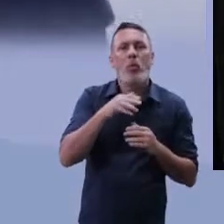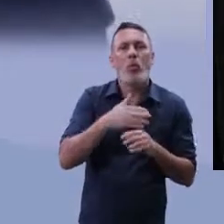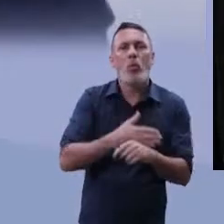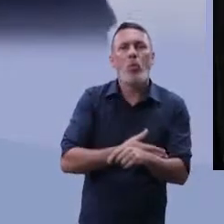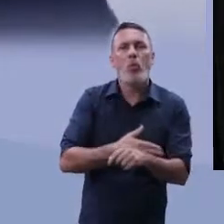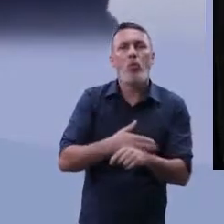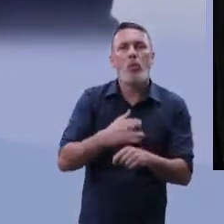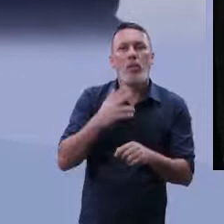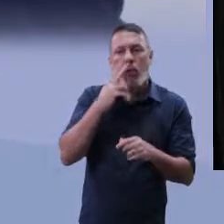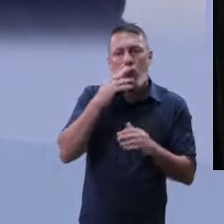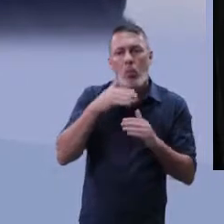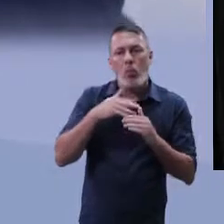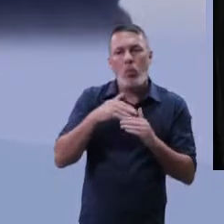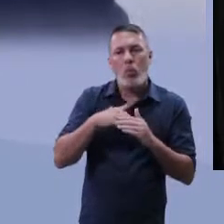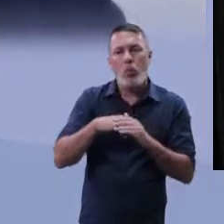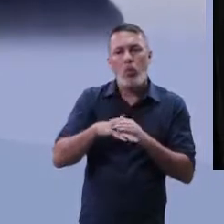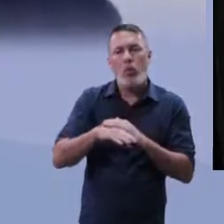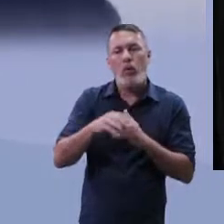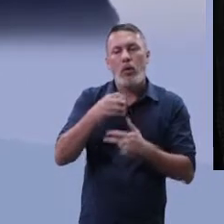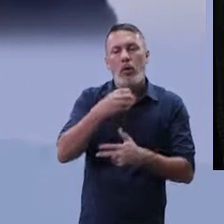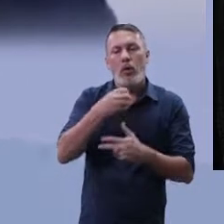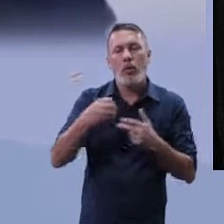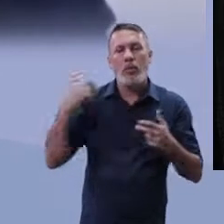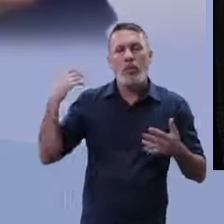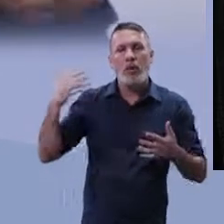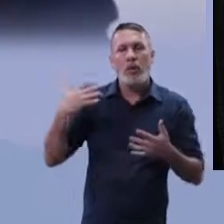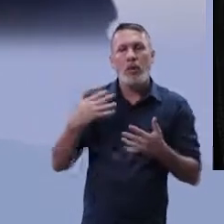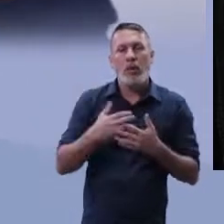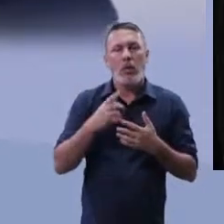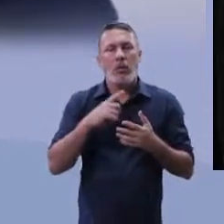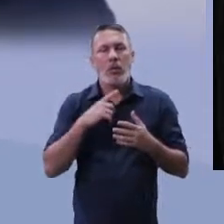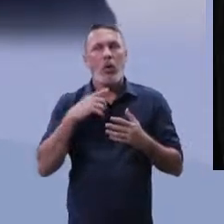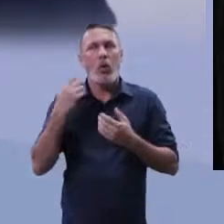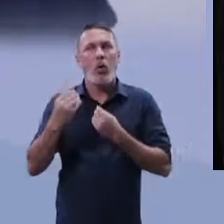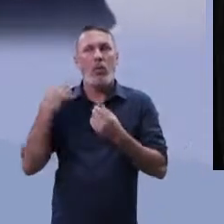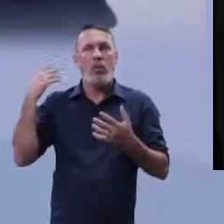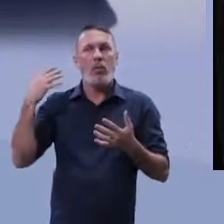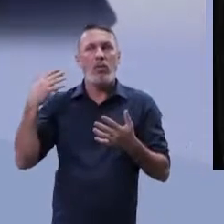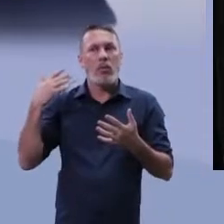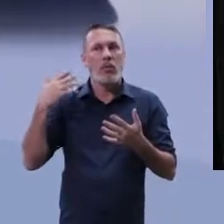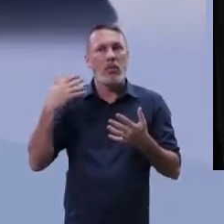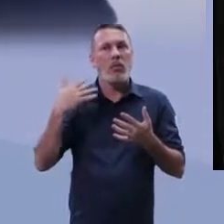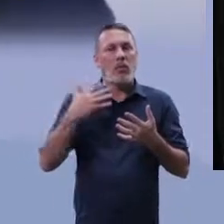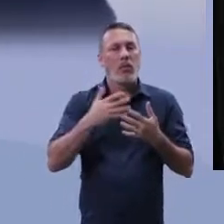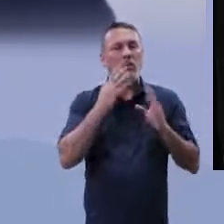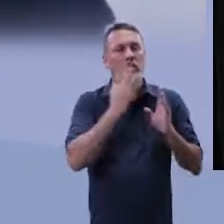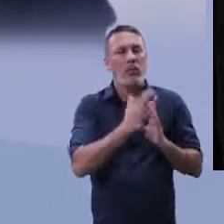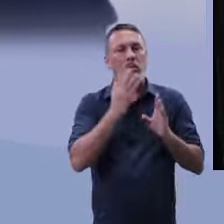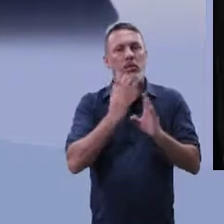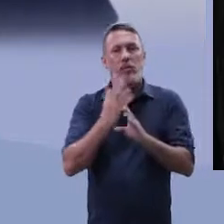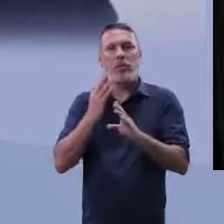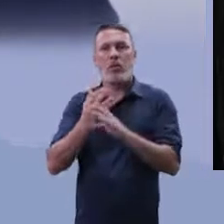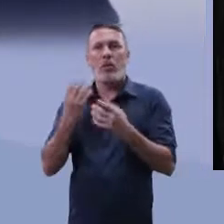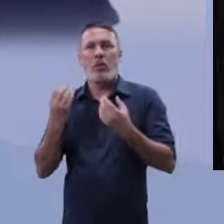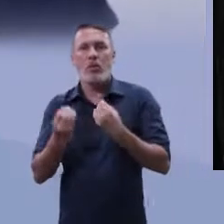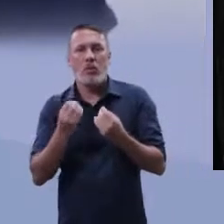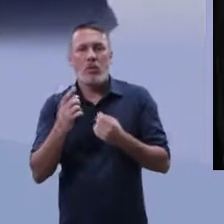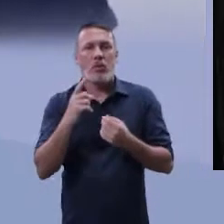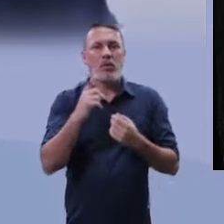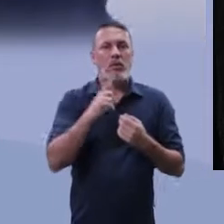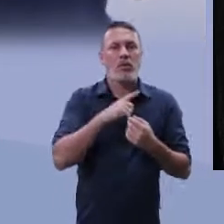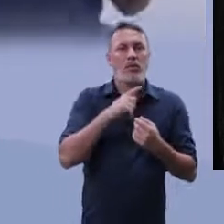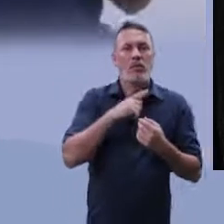vê as tendências. Né? Qual é a tendência do Enem das últimas edições? A gente vai vendo a tendência e